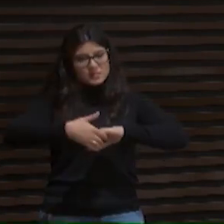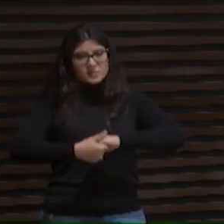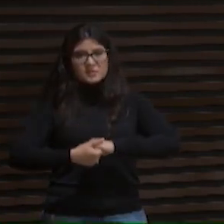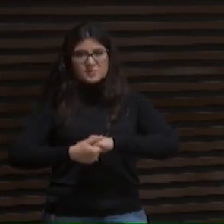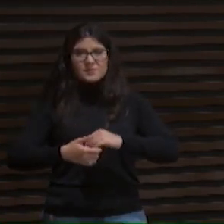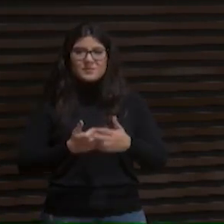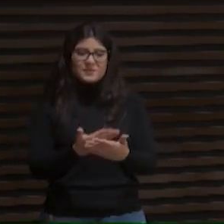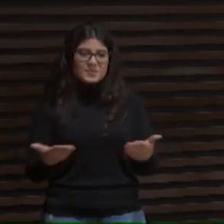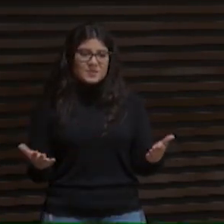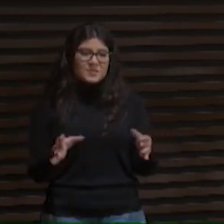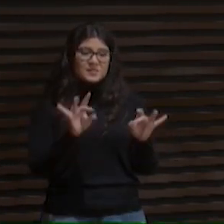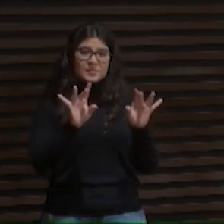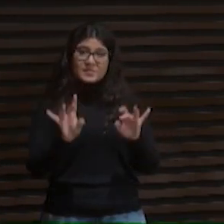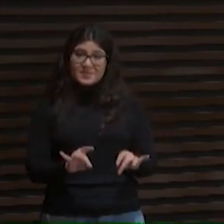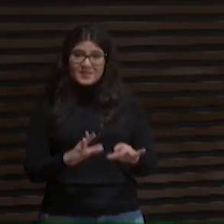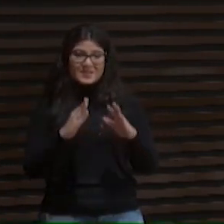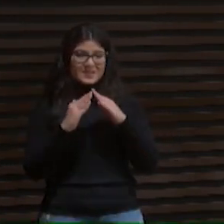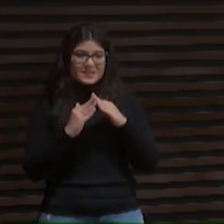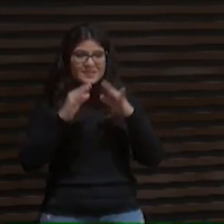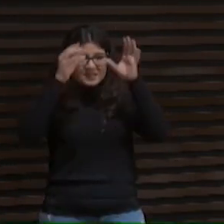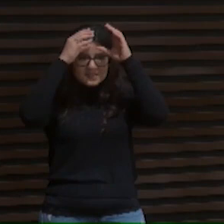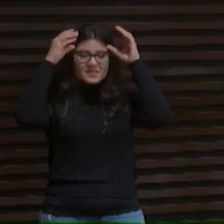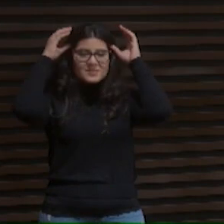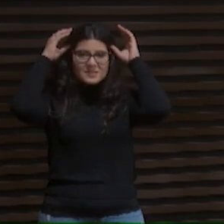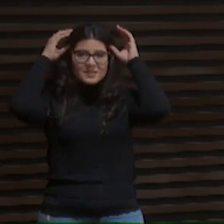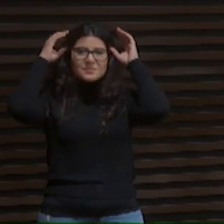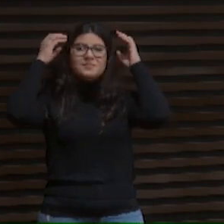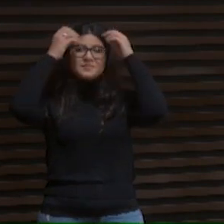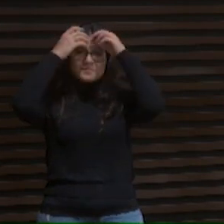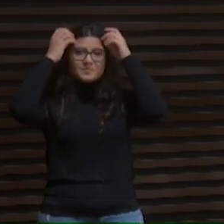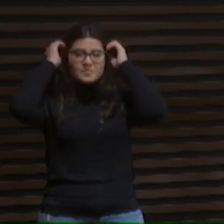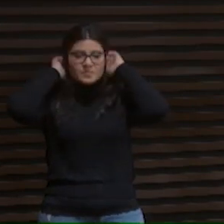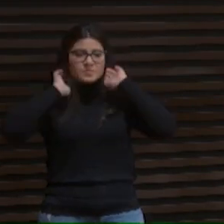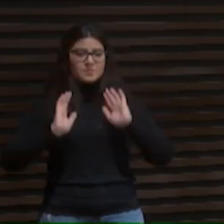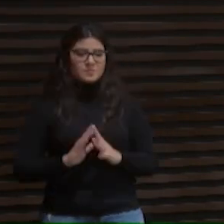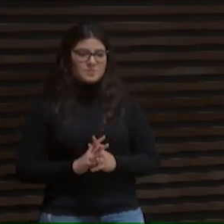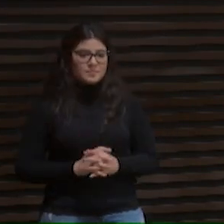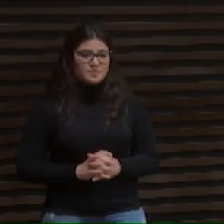especialmente os da casa de César.